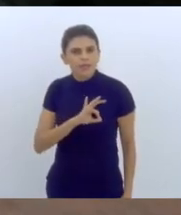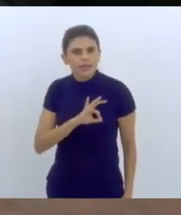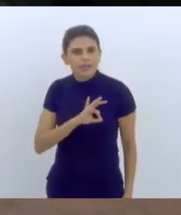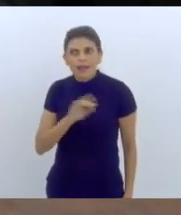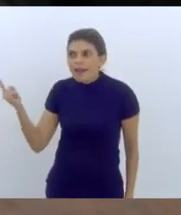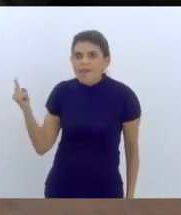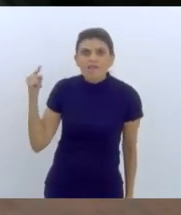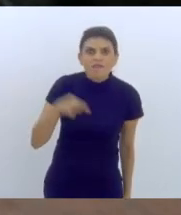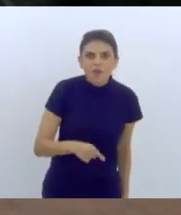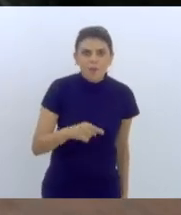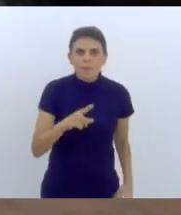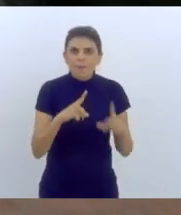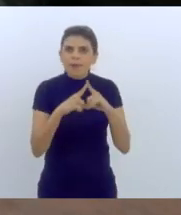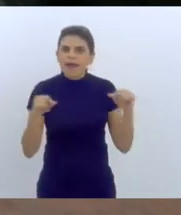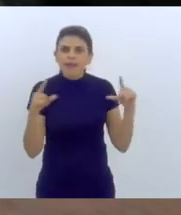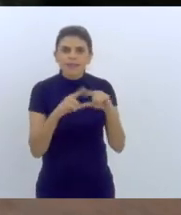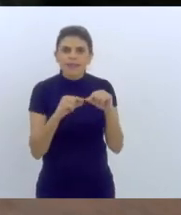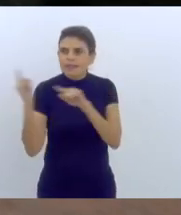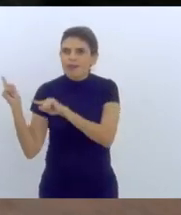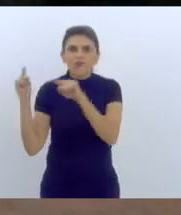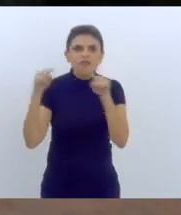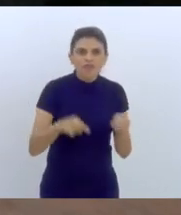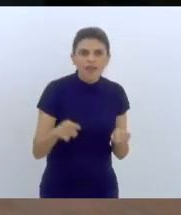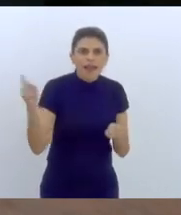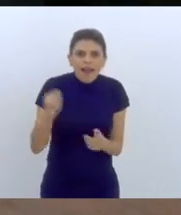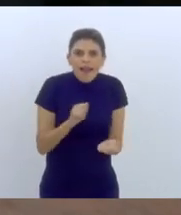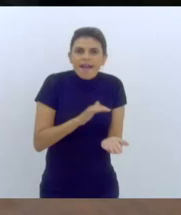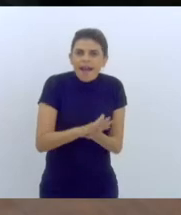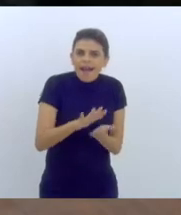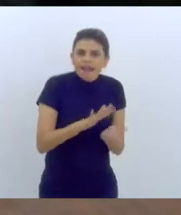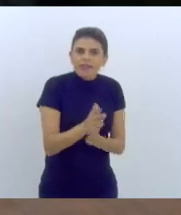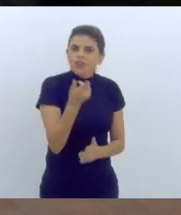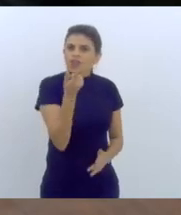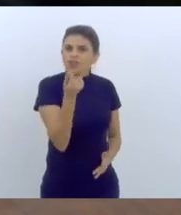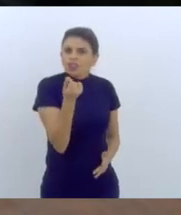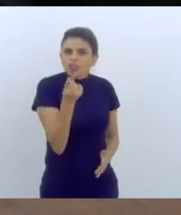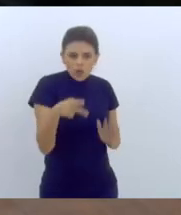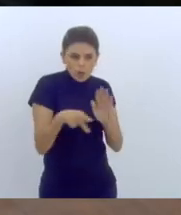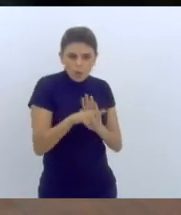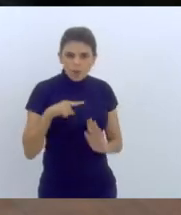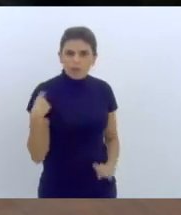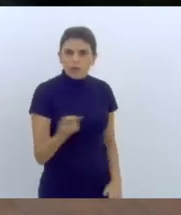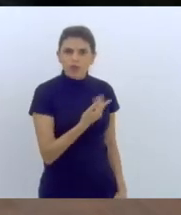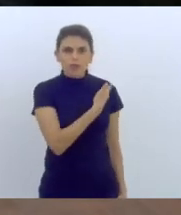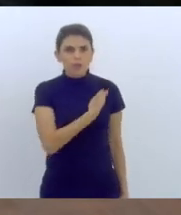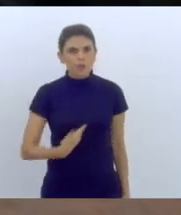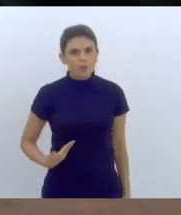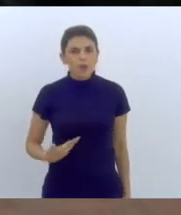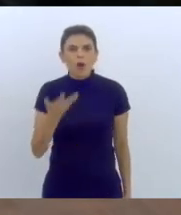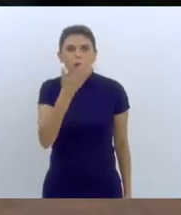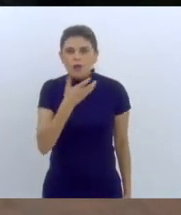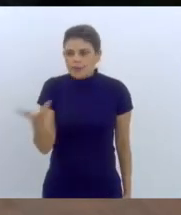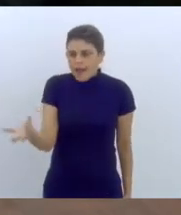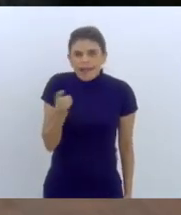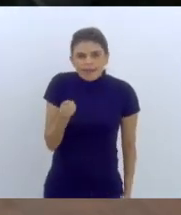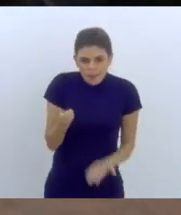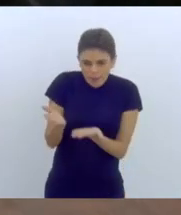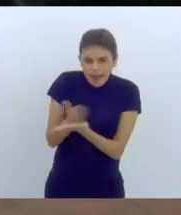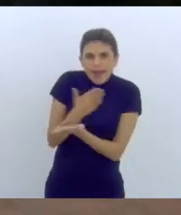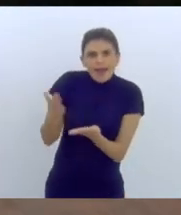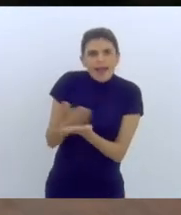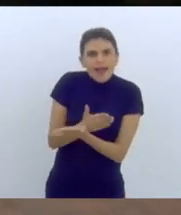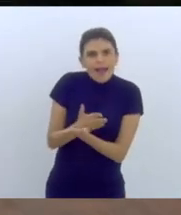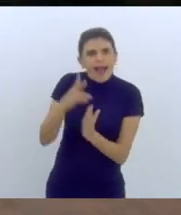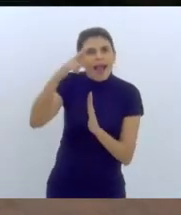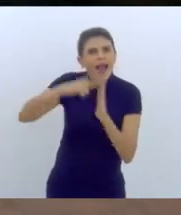de Brasília, ele gasta dinheiro público para receber um relatório, ele sendo